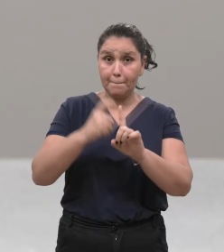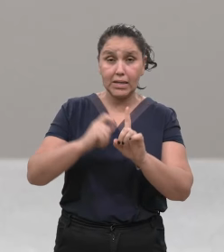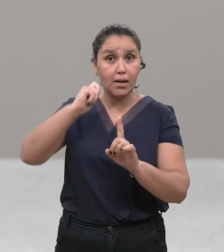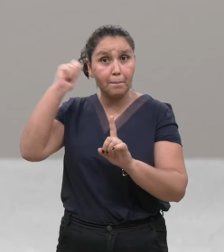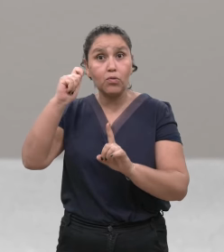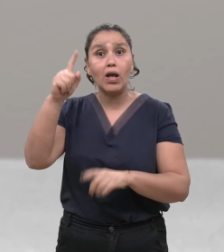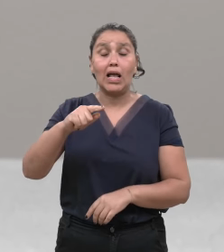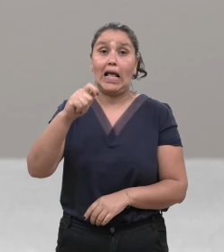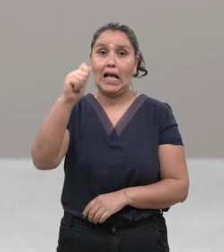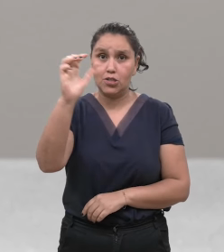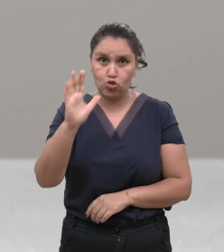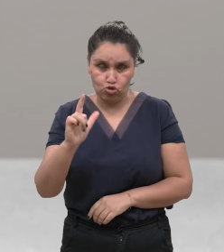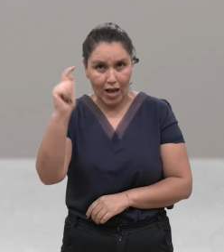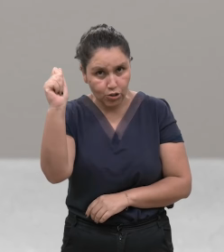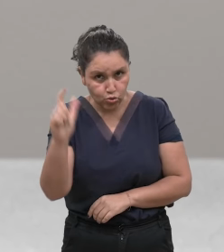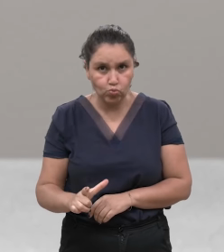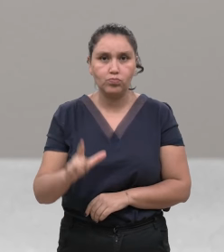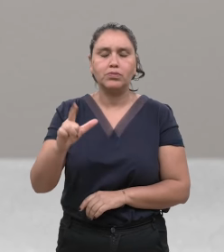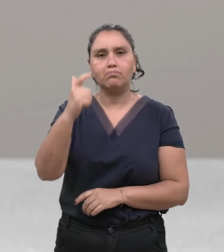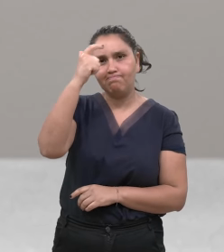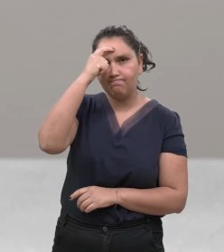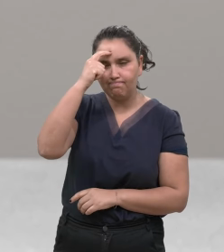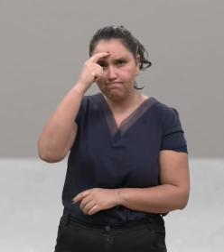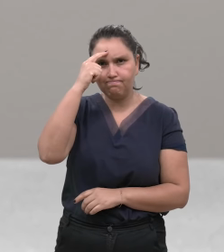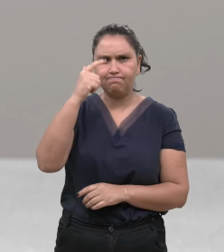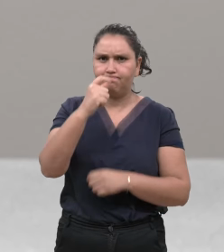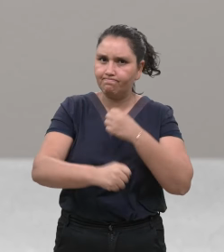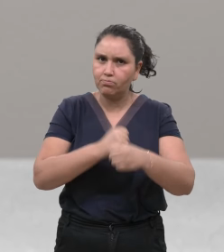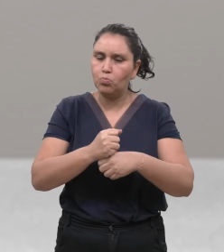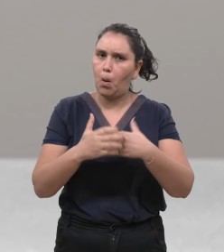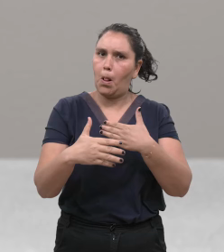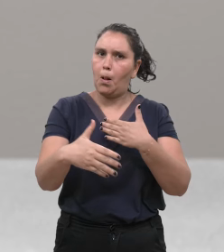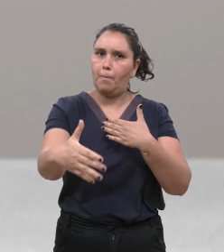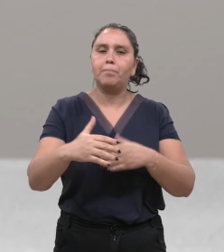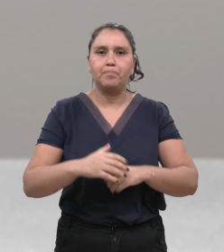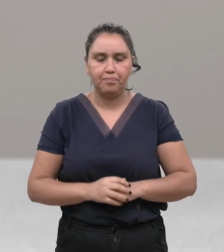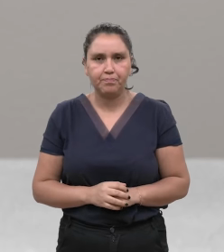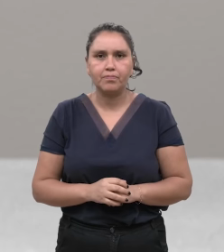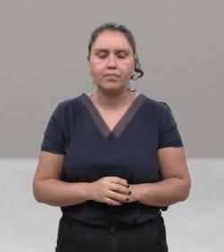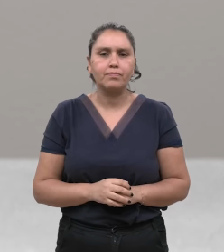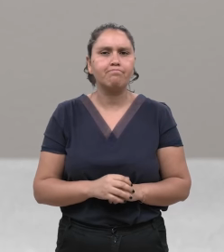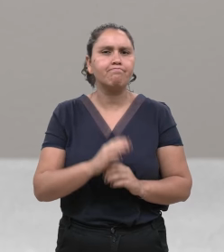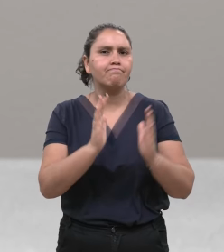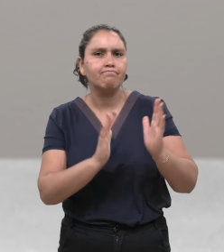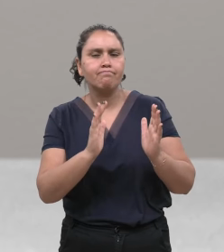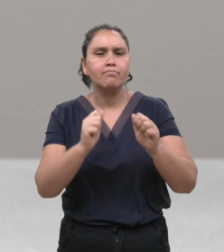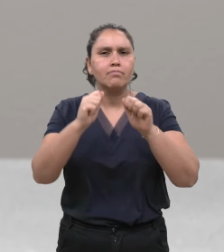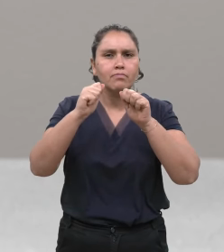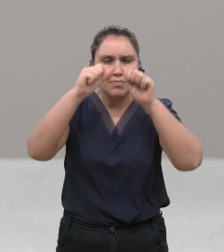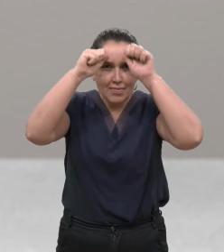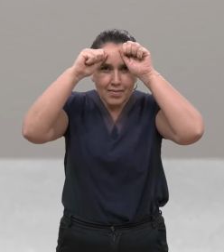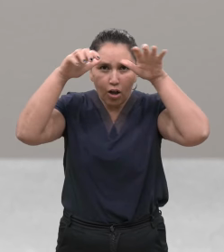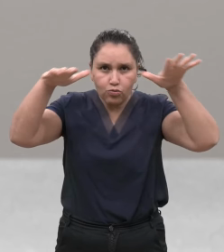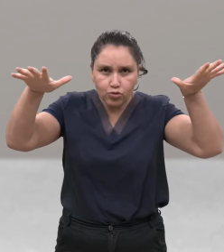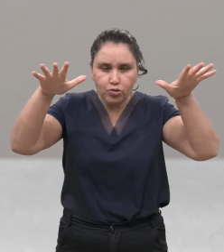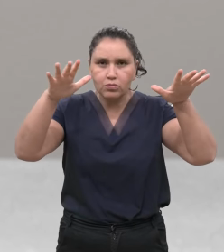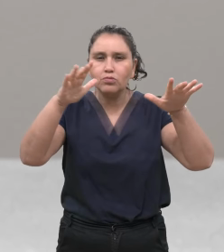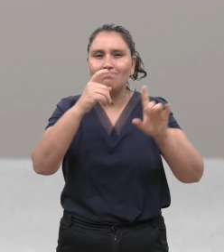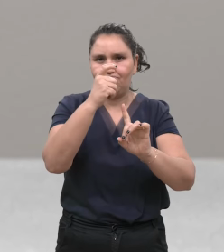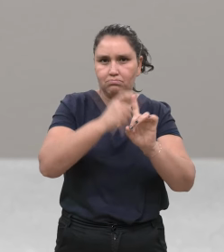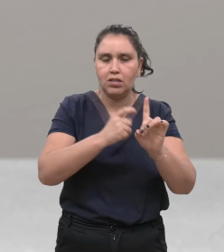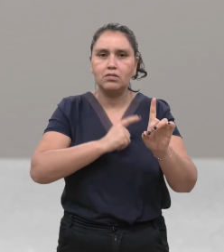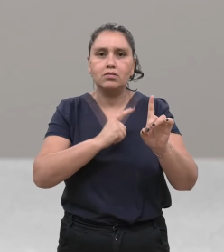Abril é azul, mas a conscientização deve se estender por todo o ano. Nesse mês, dedicado ao autismo, acompanhamos